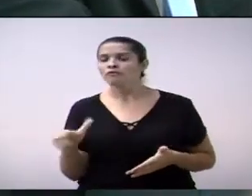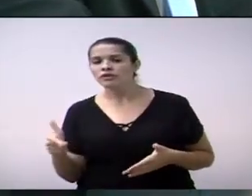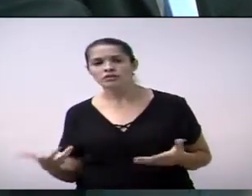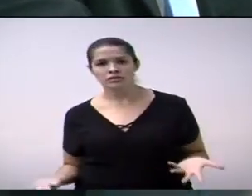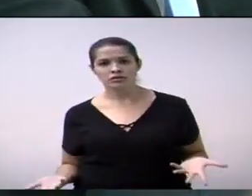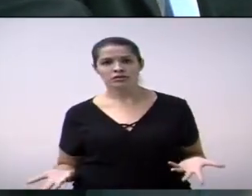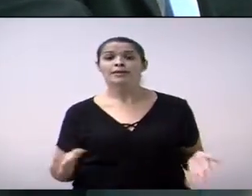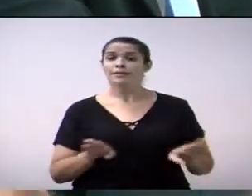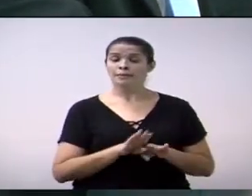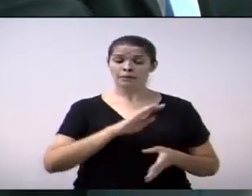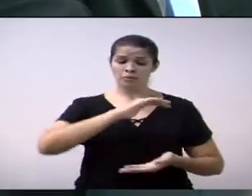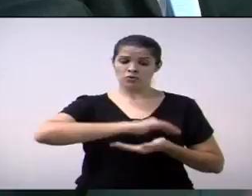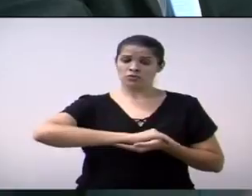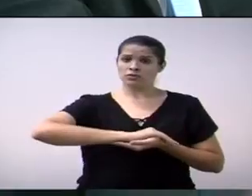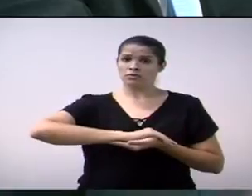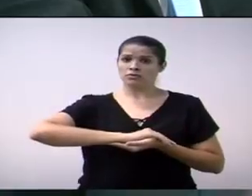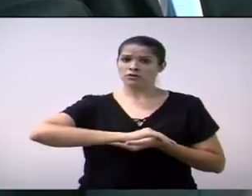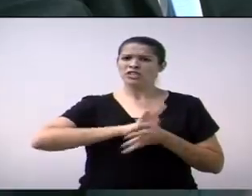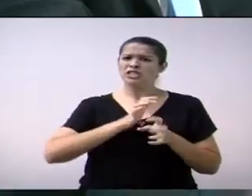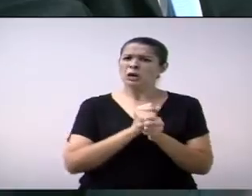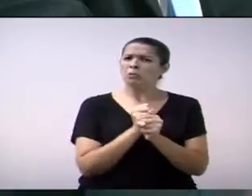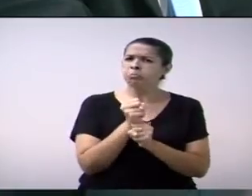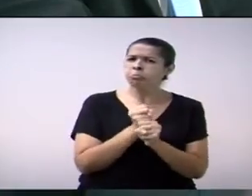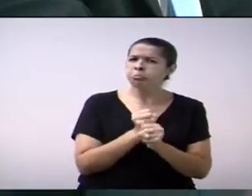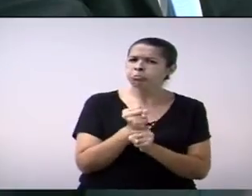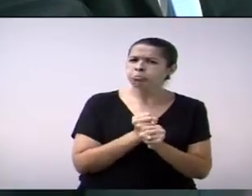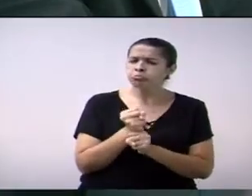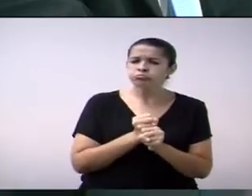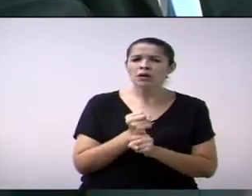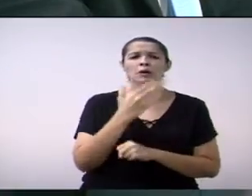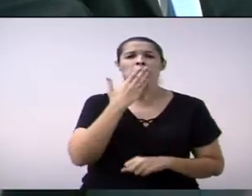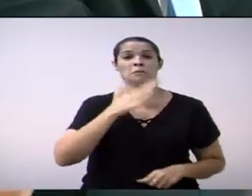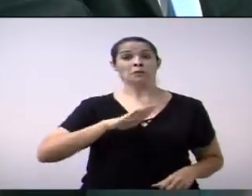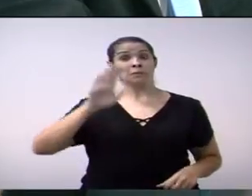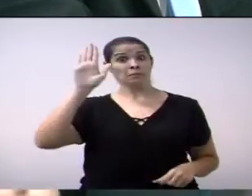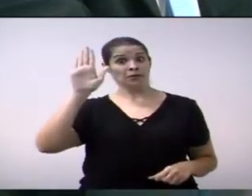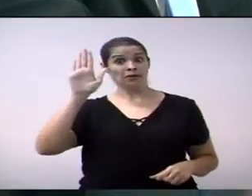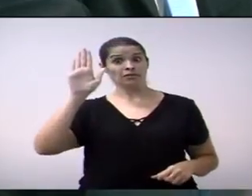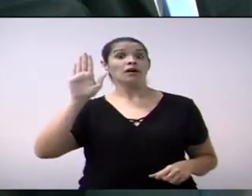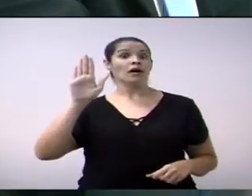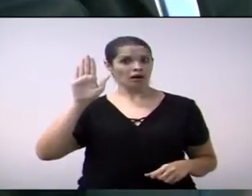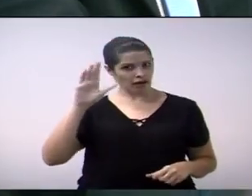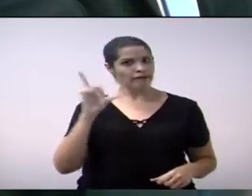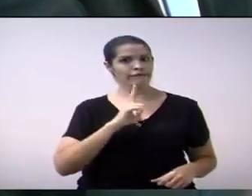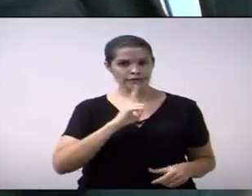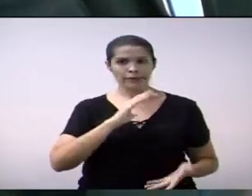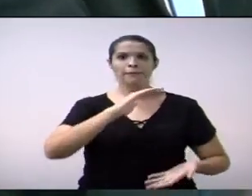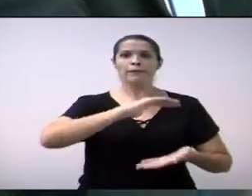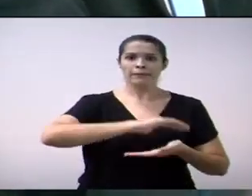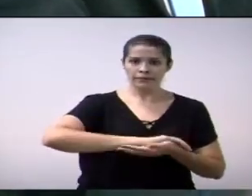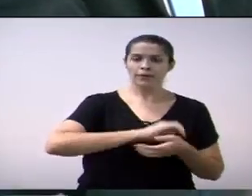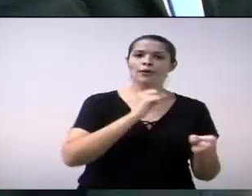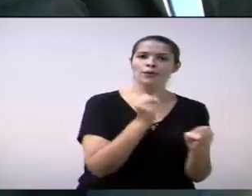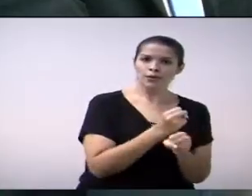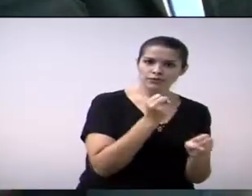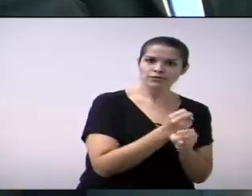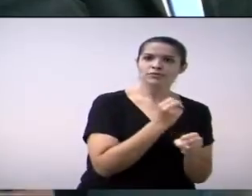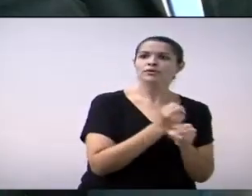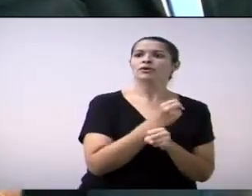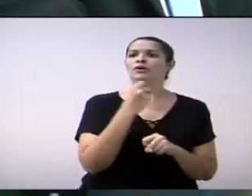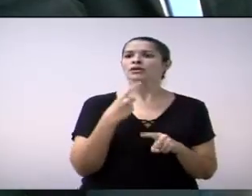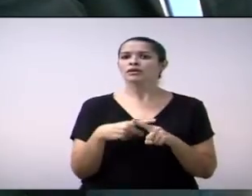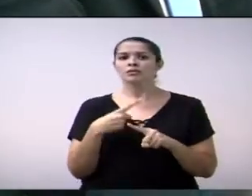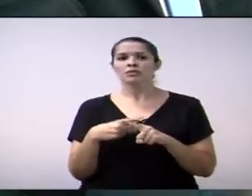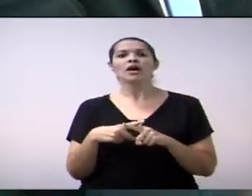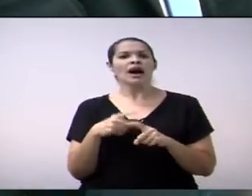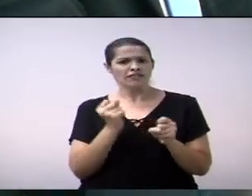relação ao poupa-tempo. Eu não sei quantos anos faz que se promete, o governo do Estado promete, a construção e a vinda de um